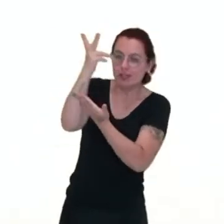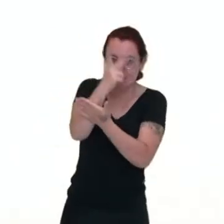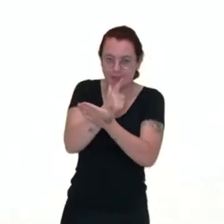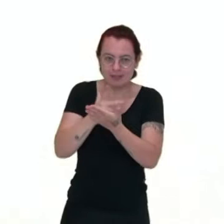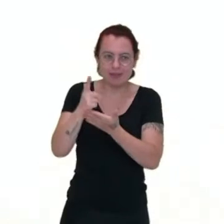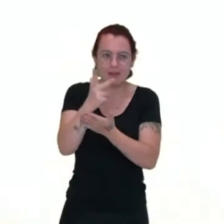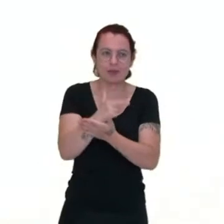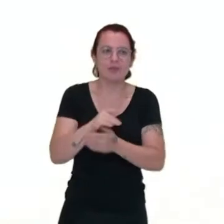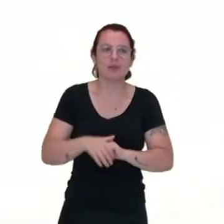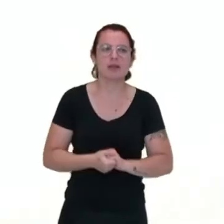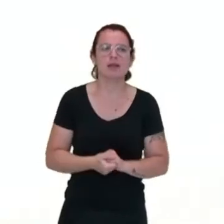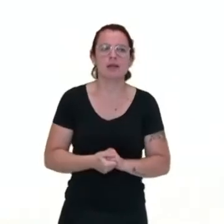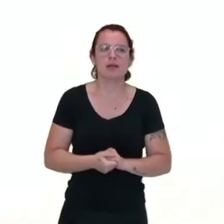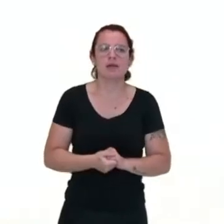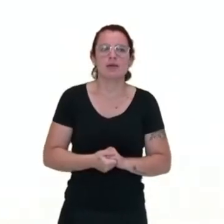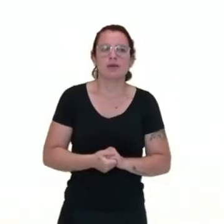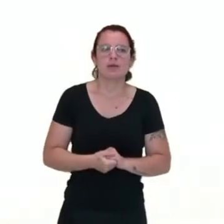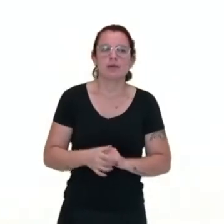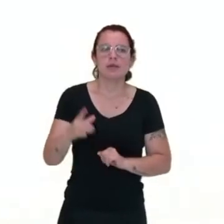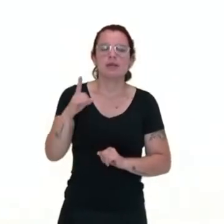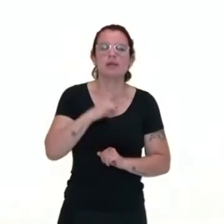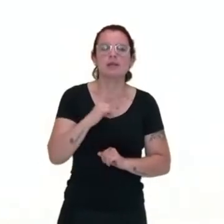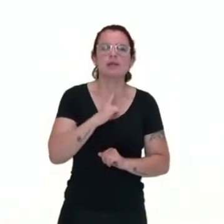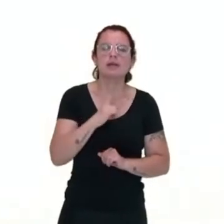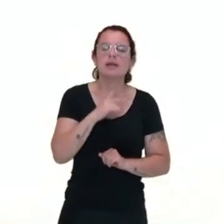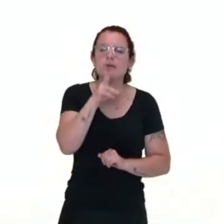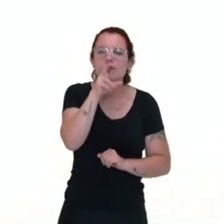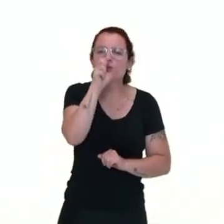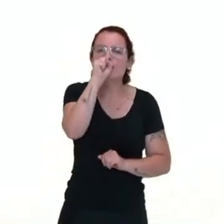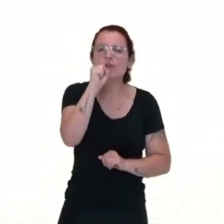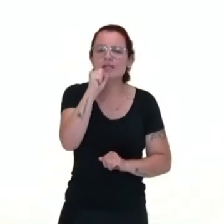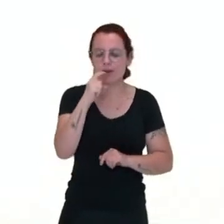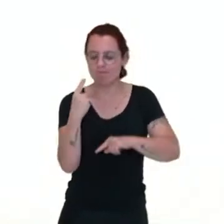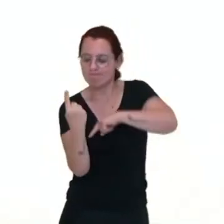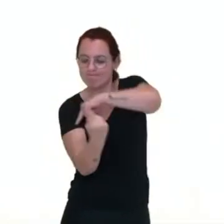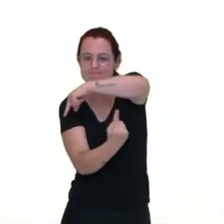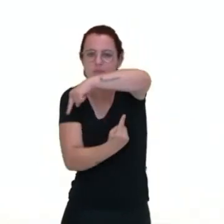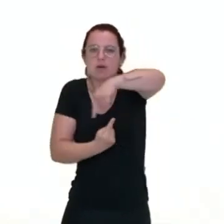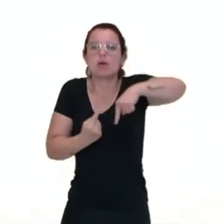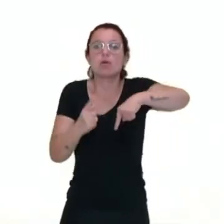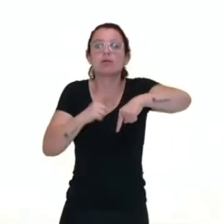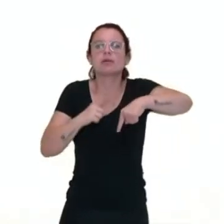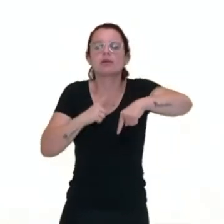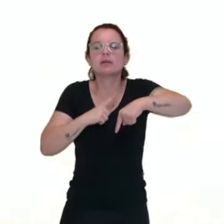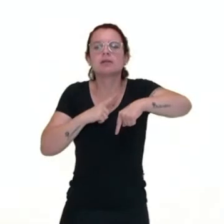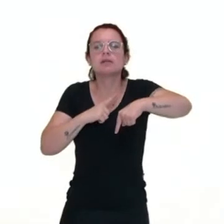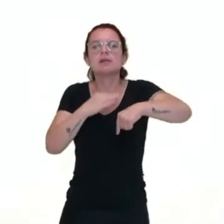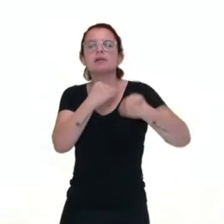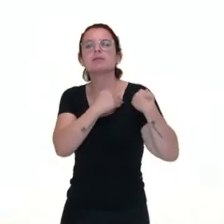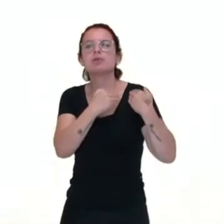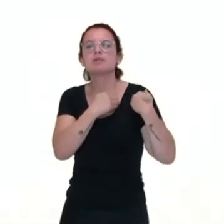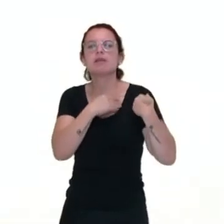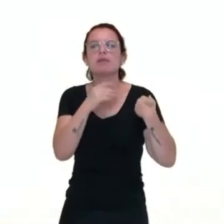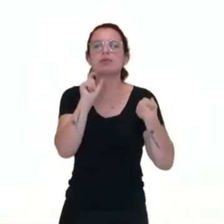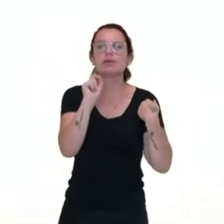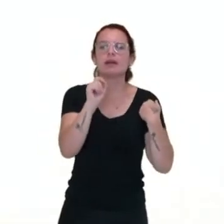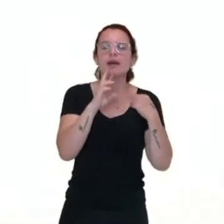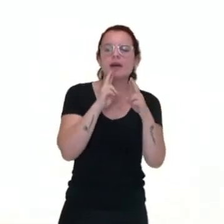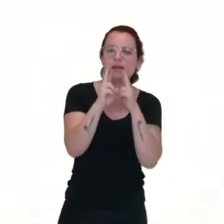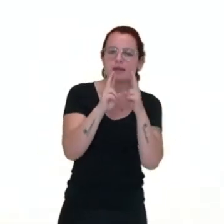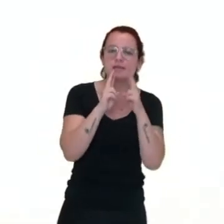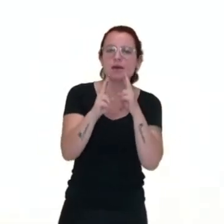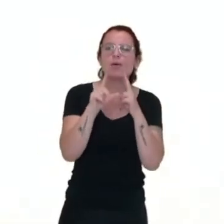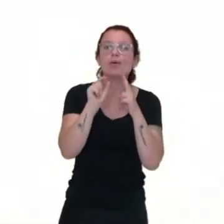também, né, ela é o produto, na verdade, né, a força em si, ela é responsável pela relação entre a massa e a